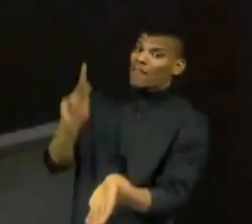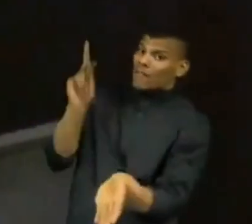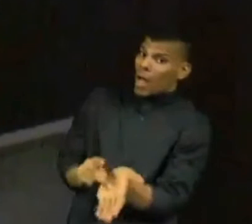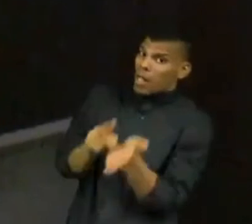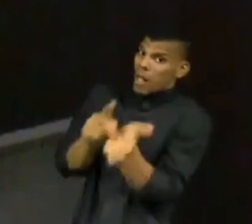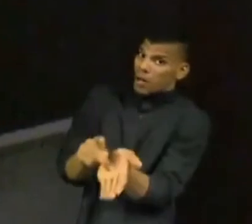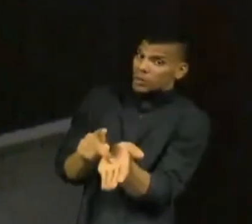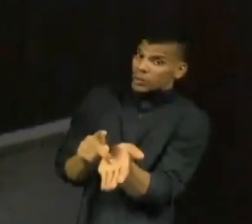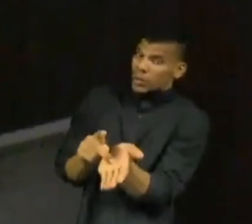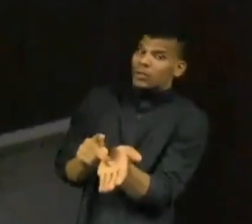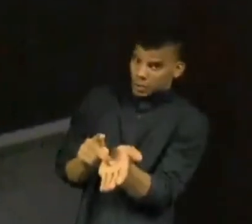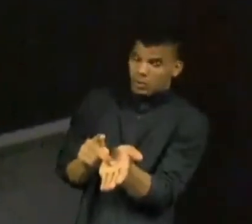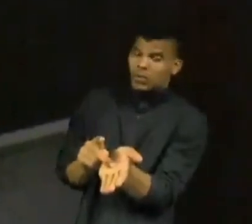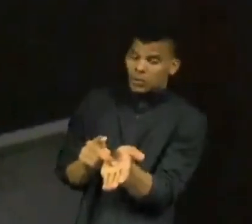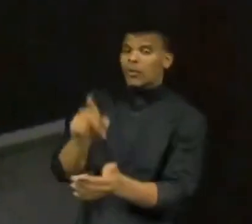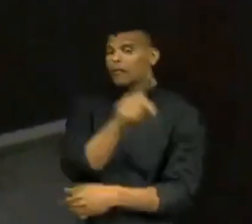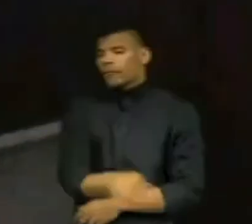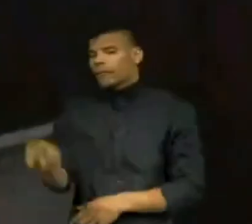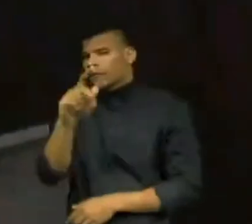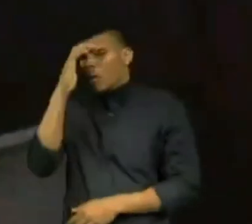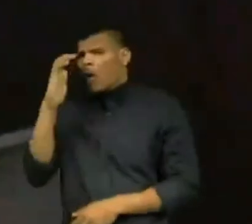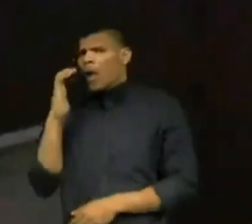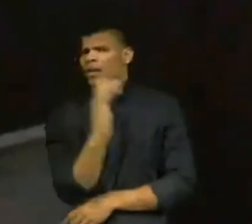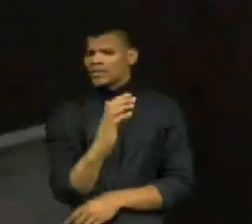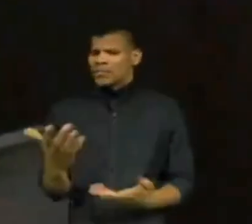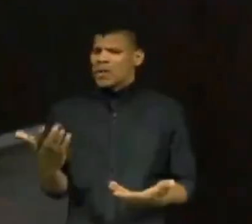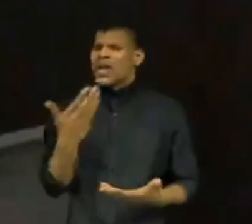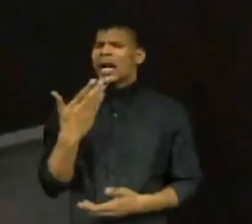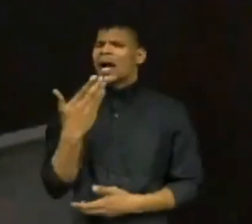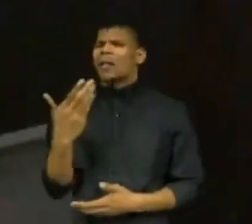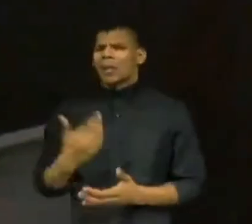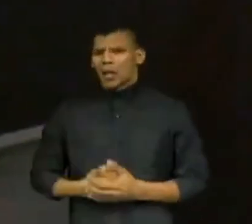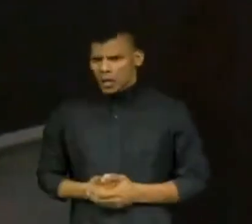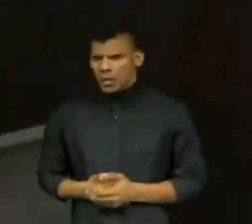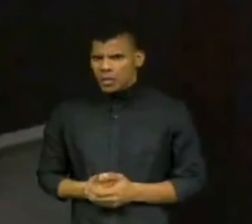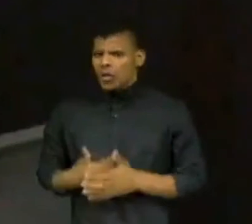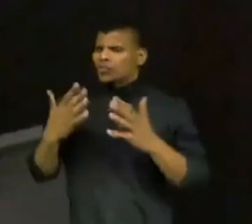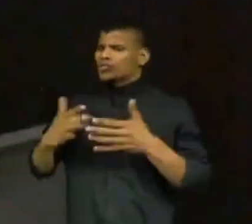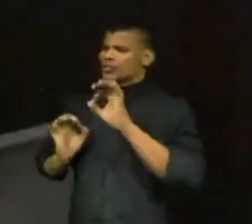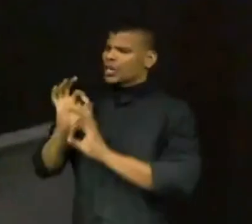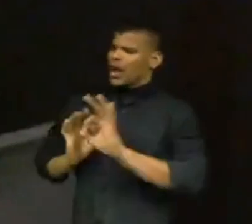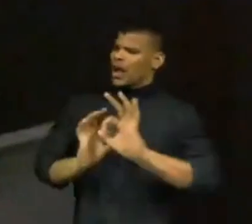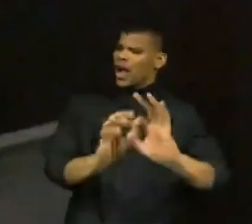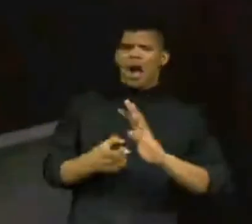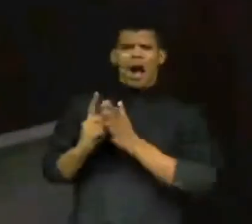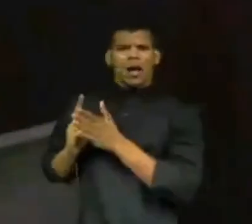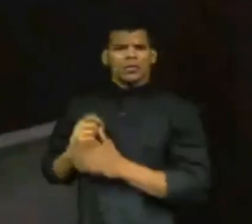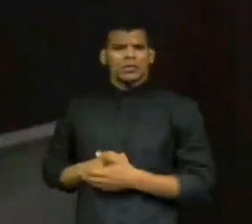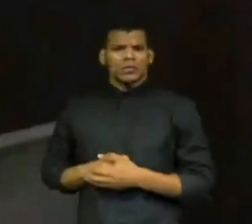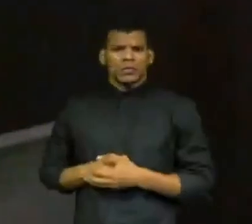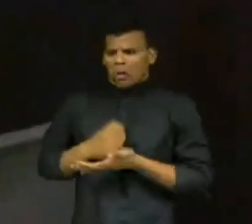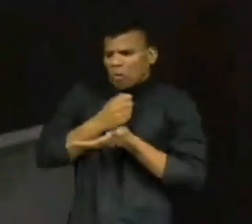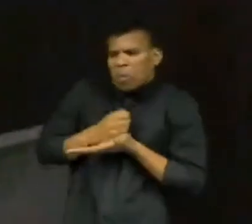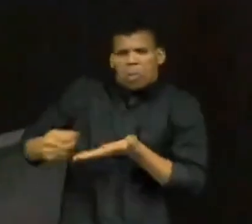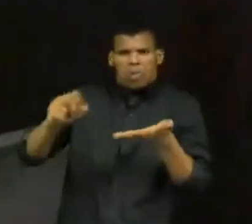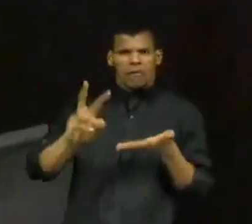não permitir que o desrespeito chegue de passar por cima do que foi feito, passar por cima de quem esteve